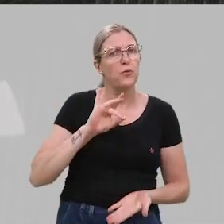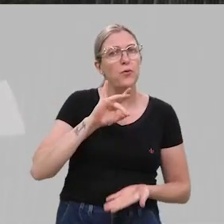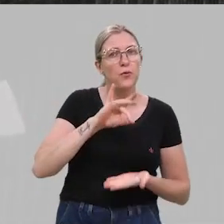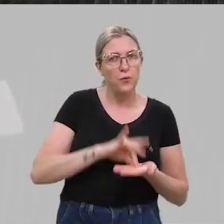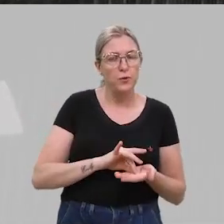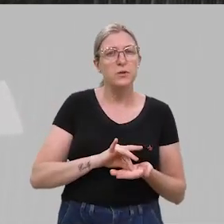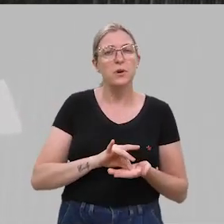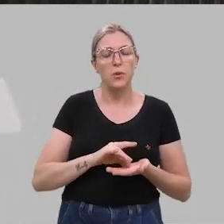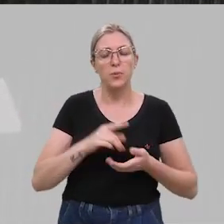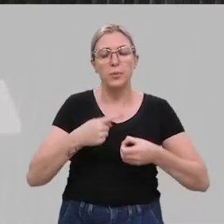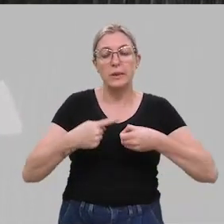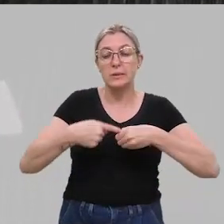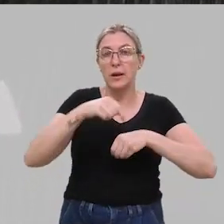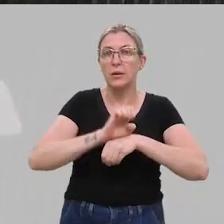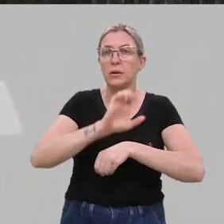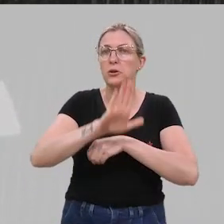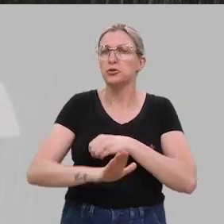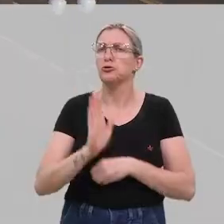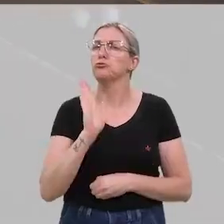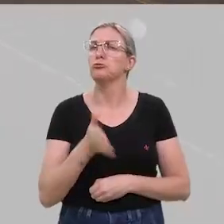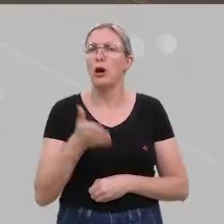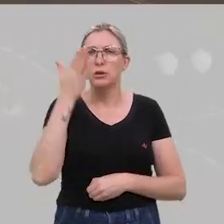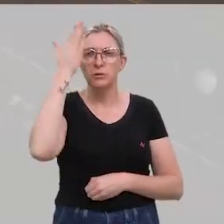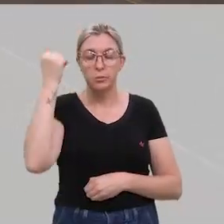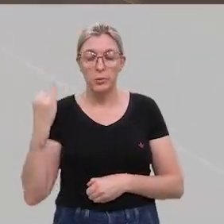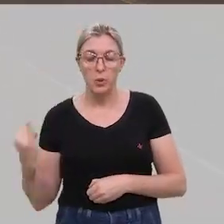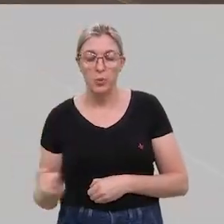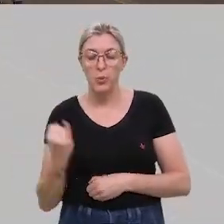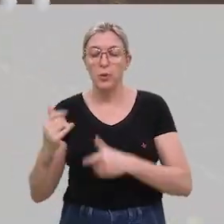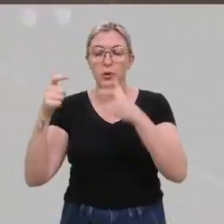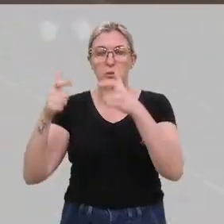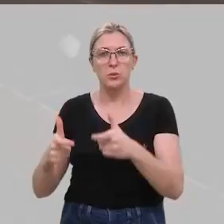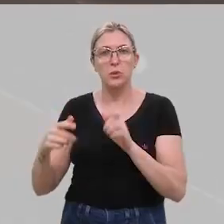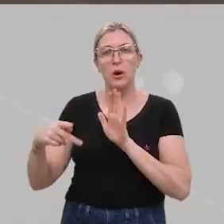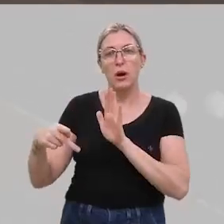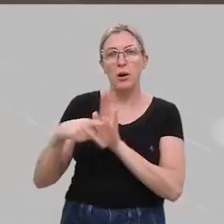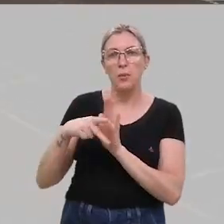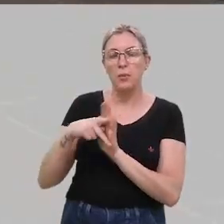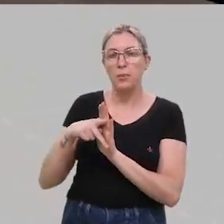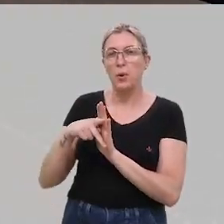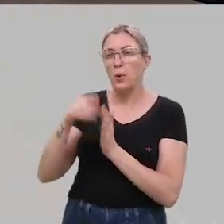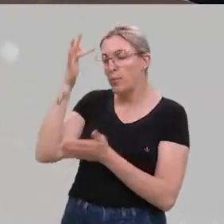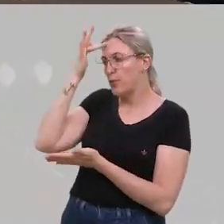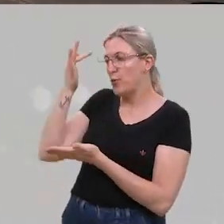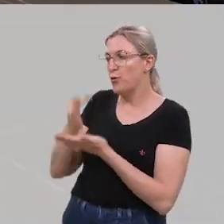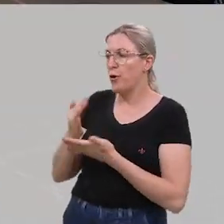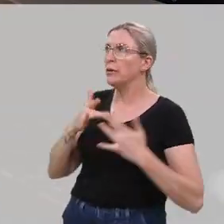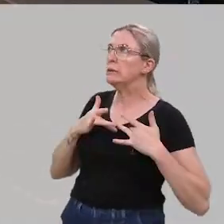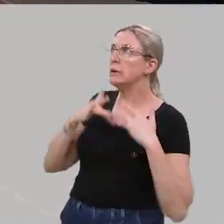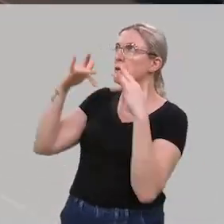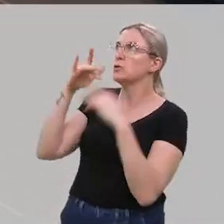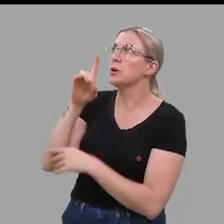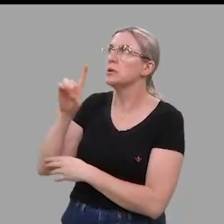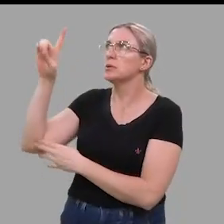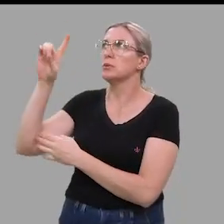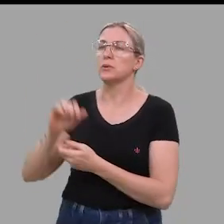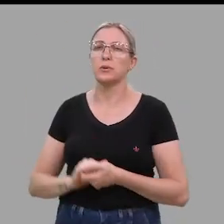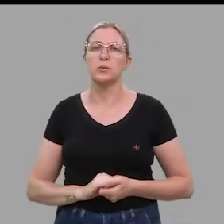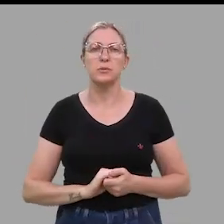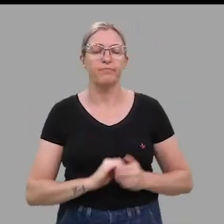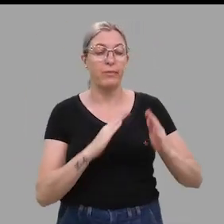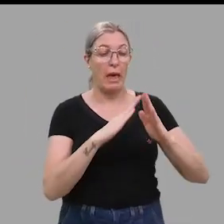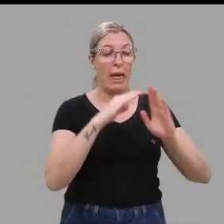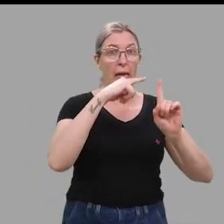solene para a cidade que já podia prever a importância deste local dedicado à devoção e à fé.